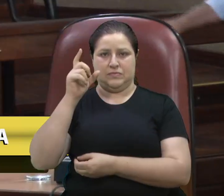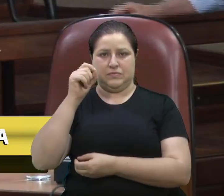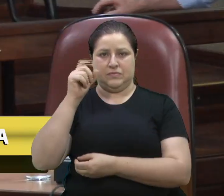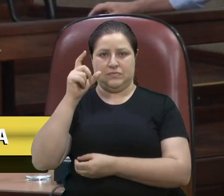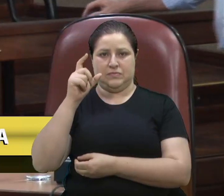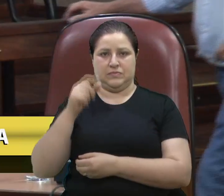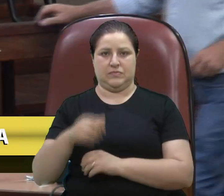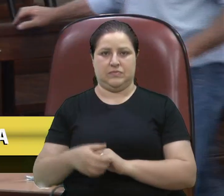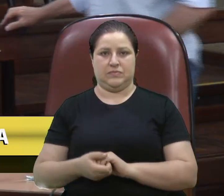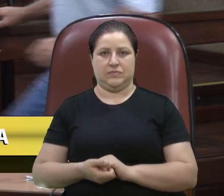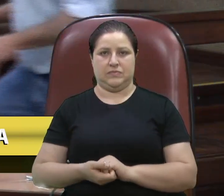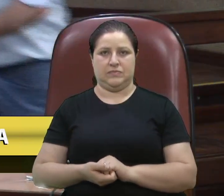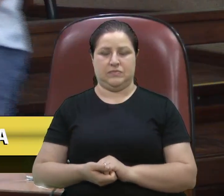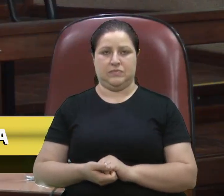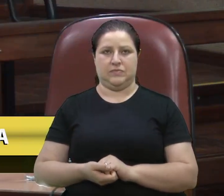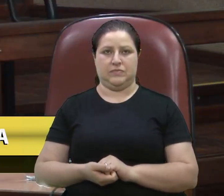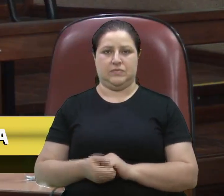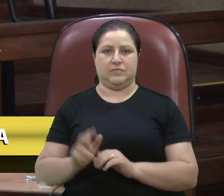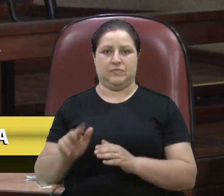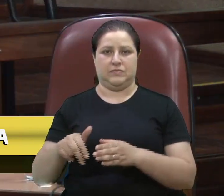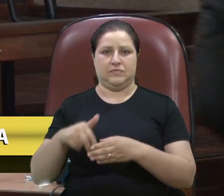tribuna.